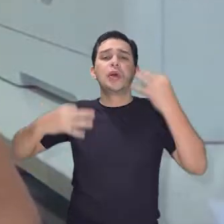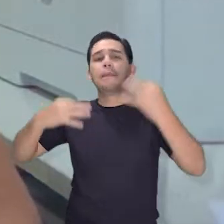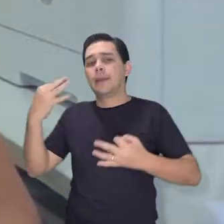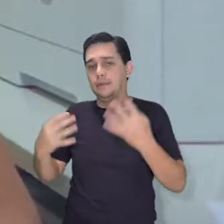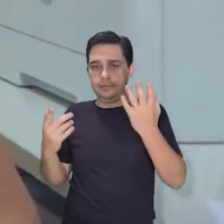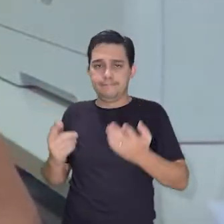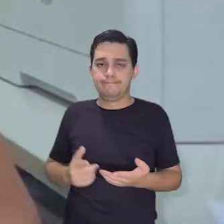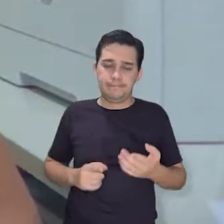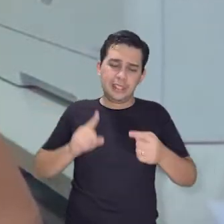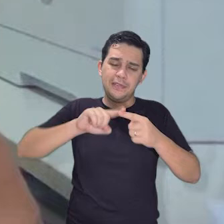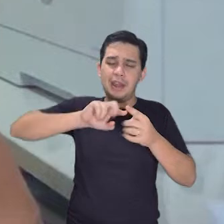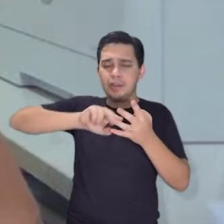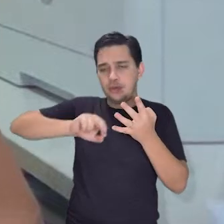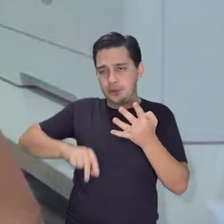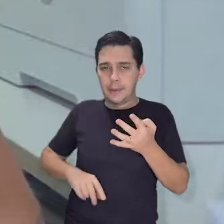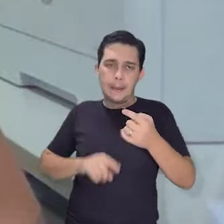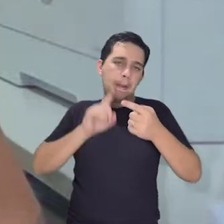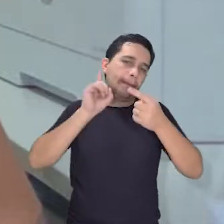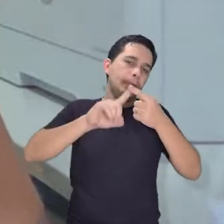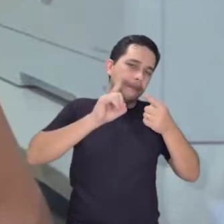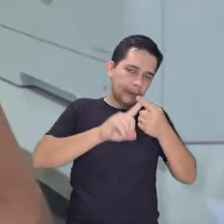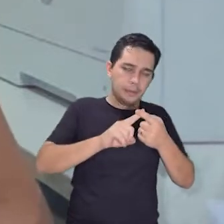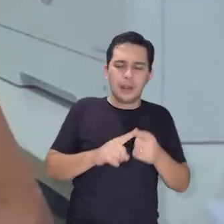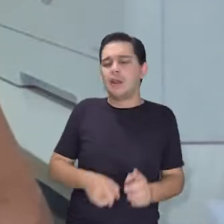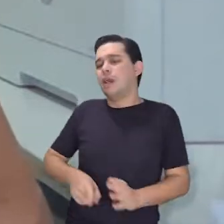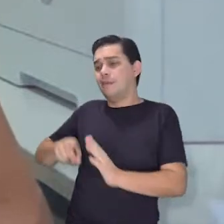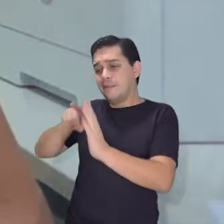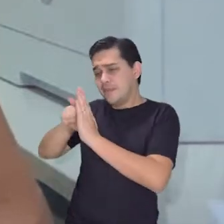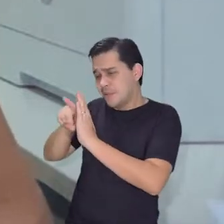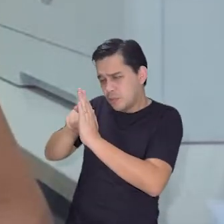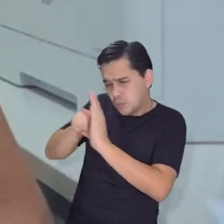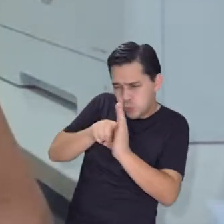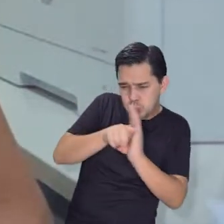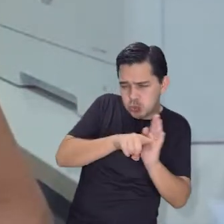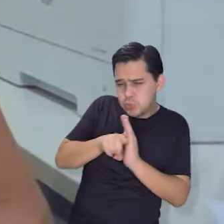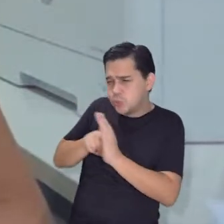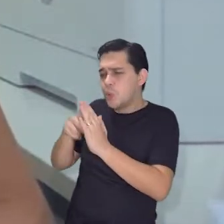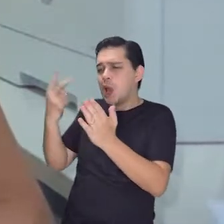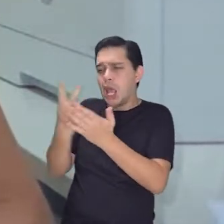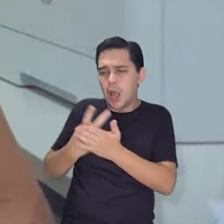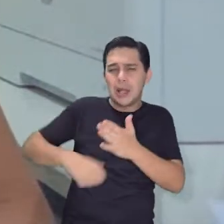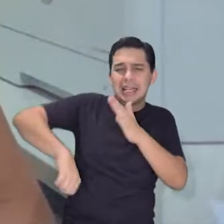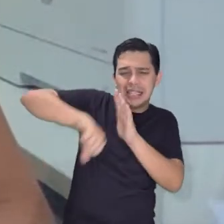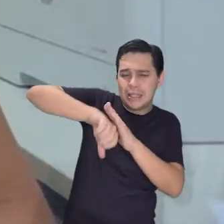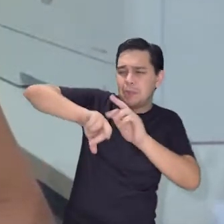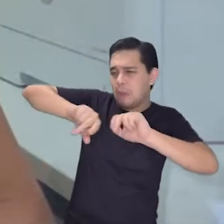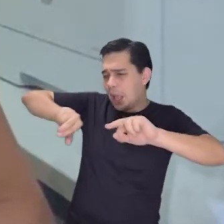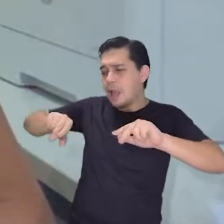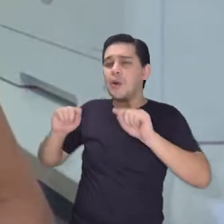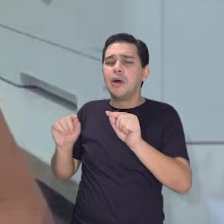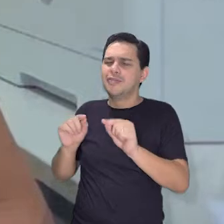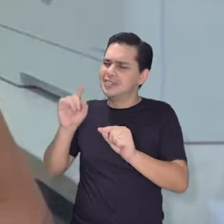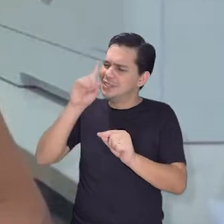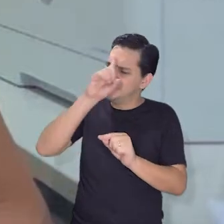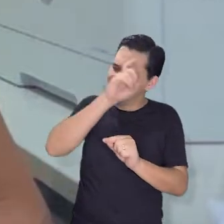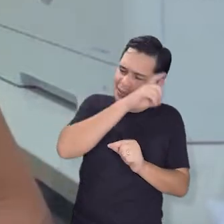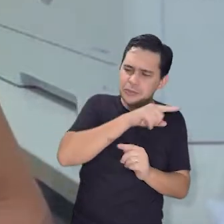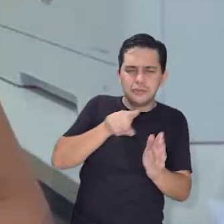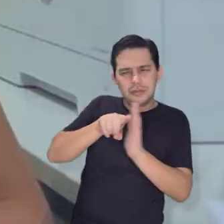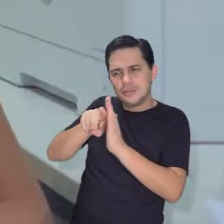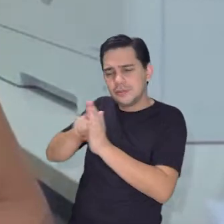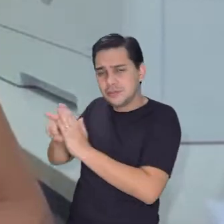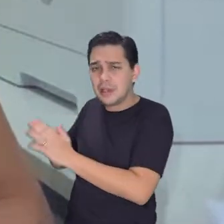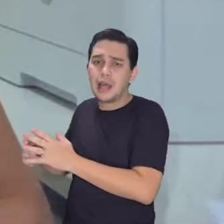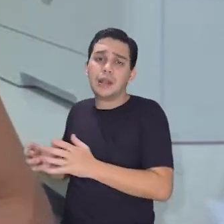para essa demora é a própria complexidade das investigações e infrações penais praticadas no contexto de